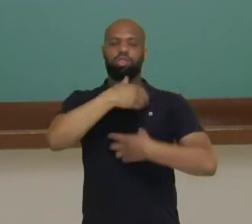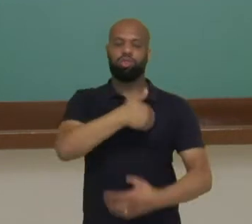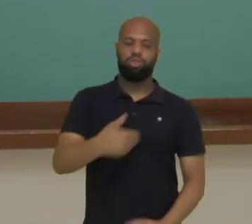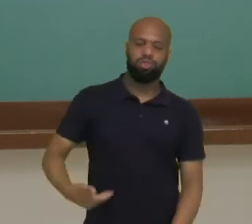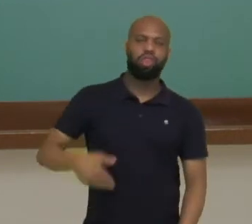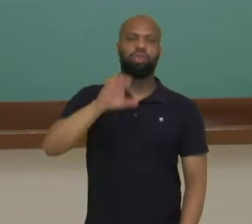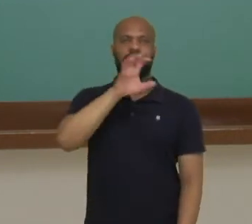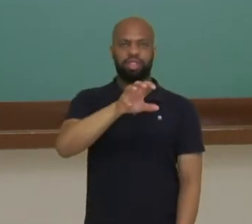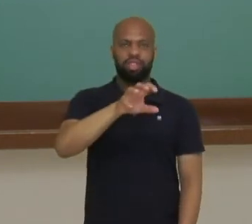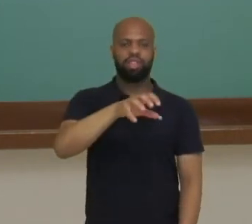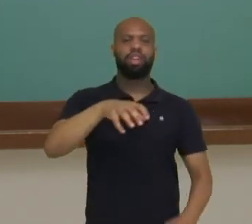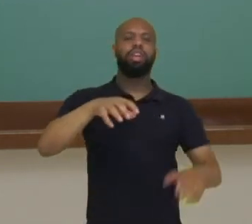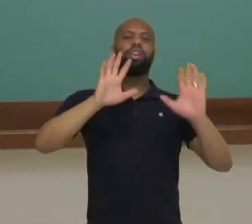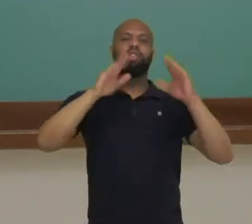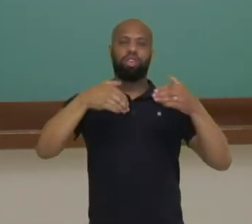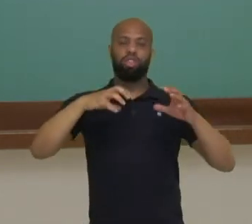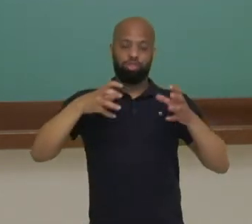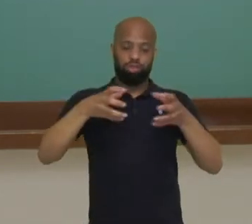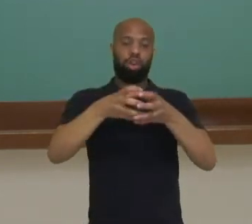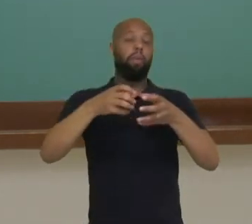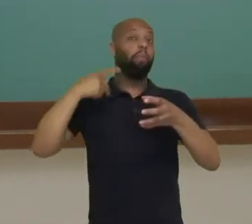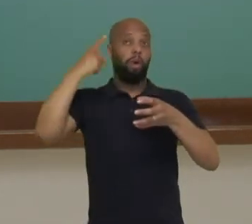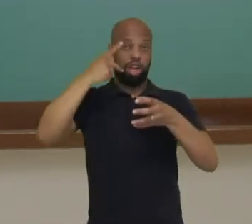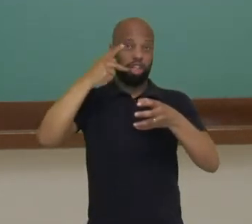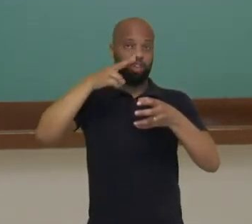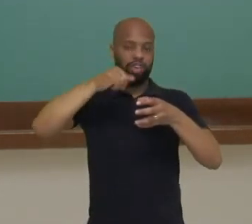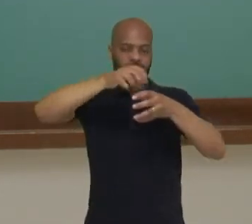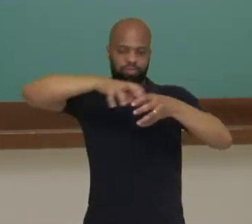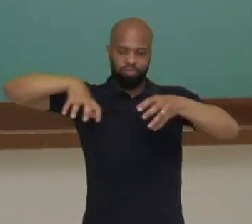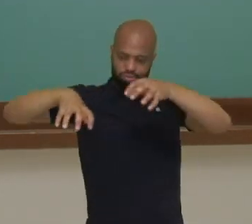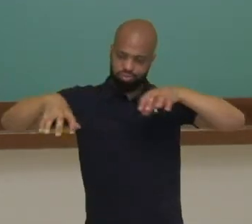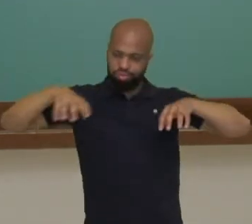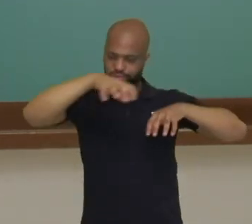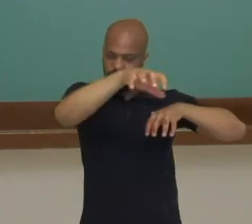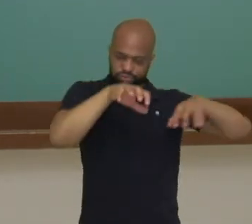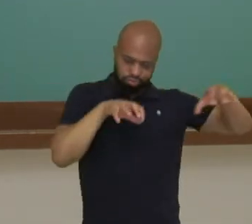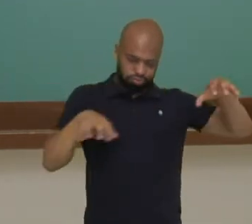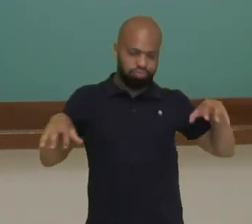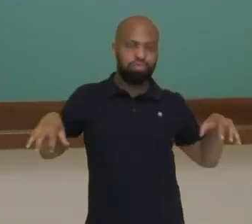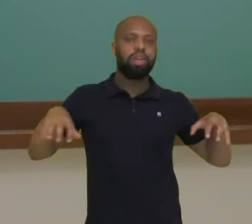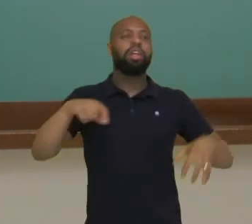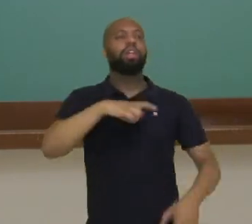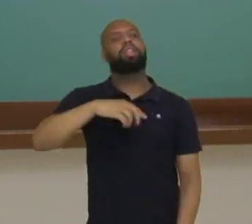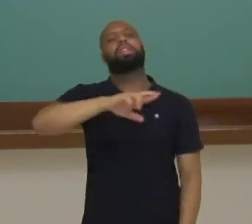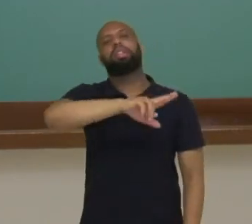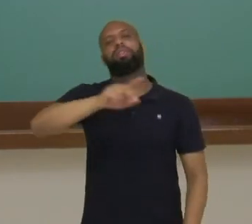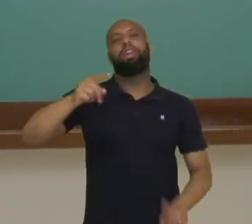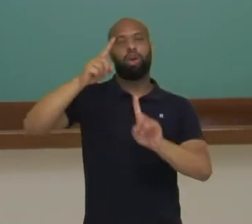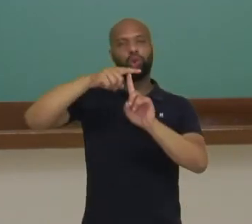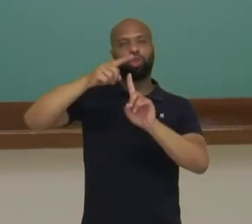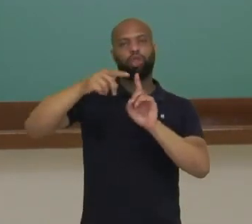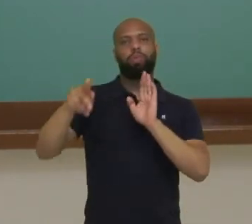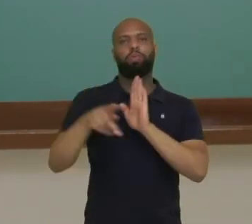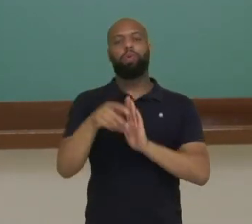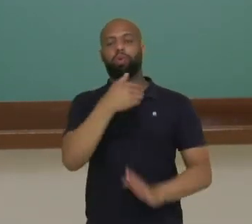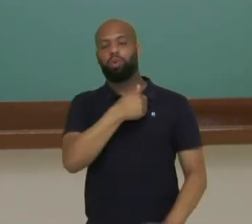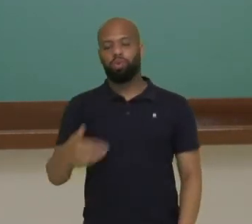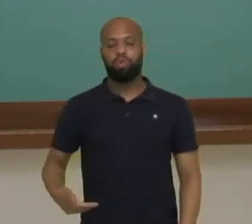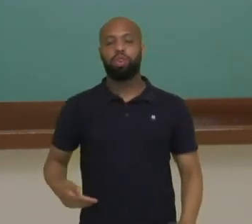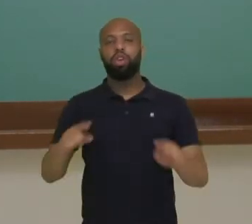vão descentralizar a política. Como assim? Esses caras, vão ter vários tipos de governo, mas não vai ser mais